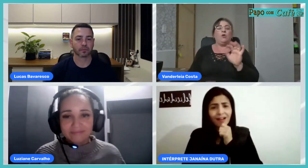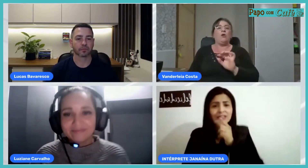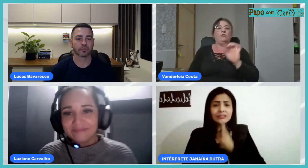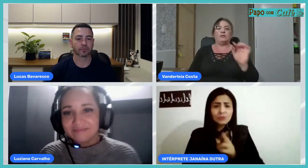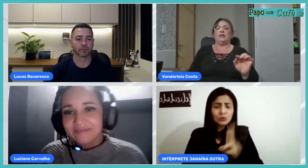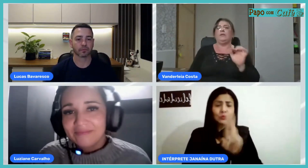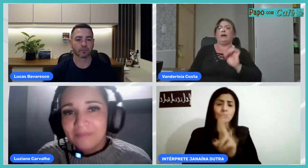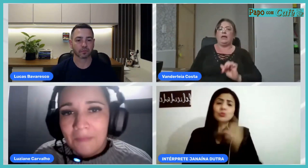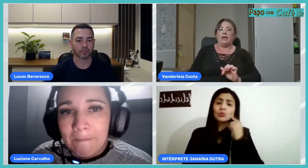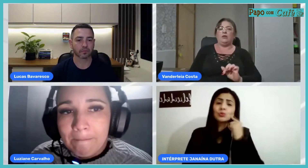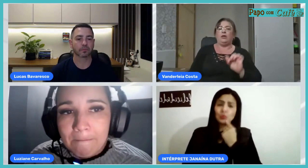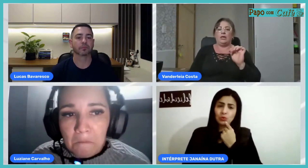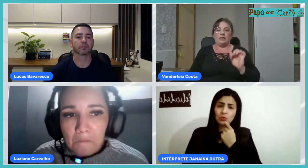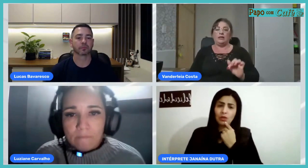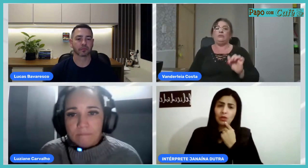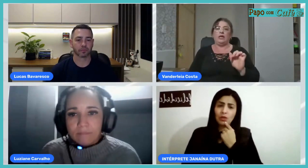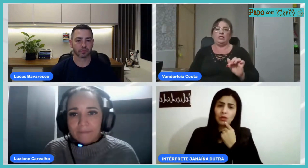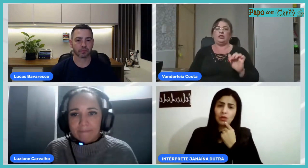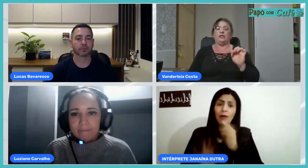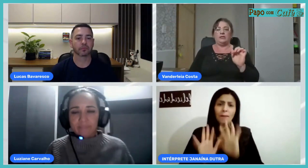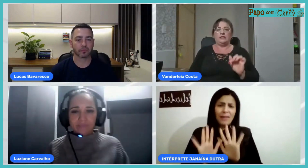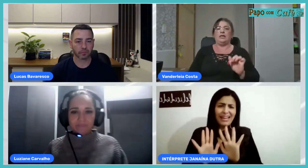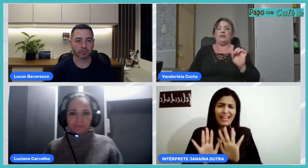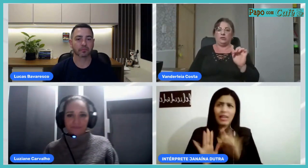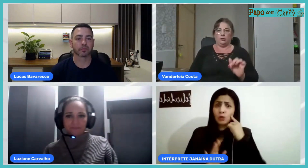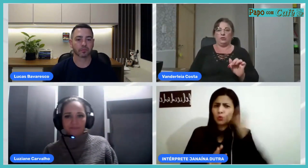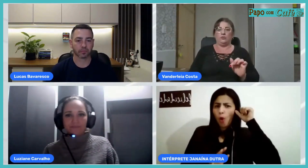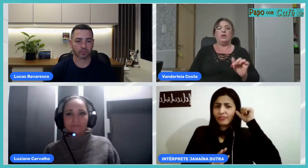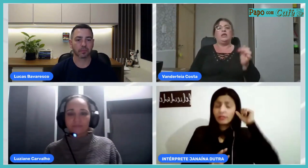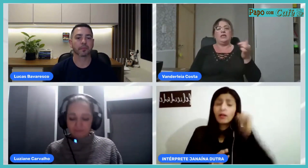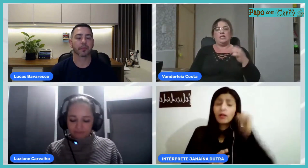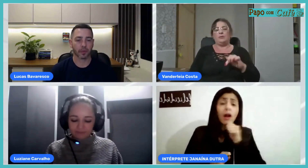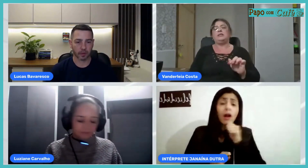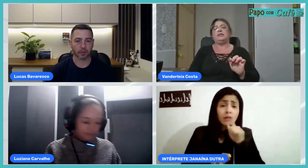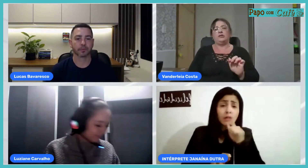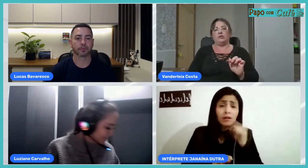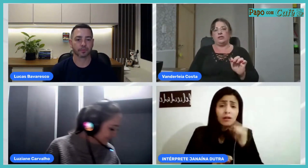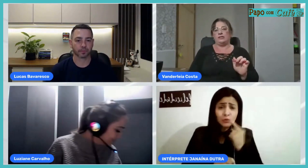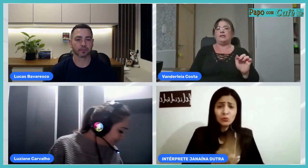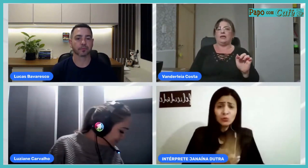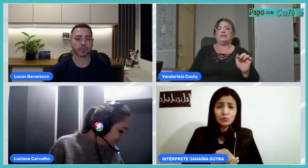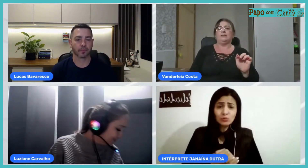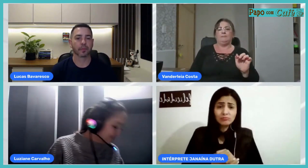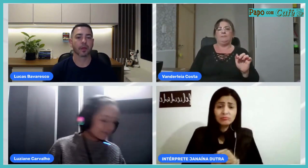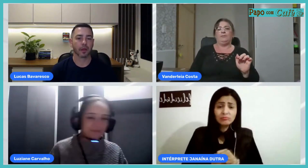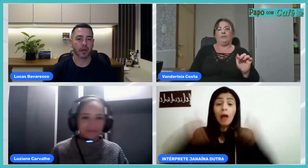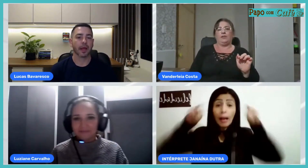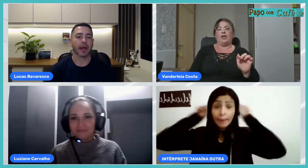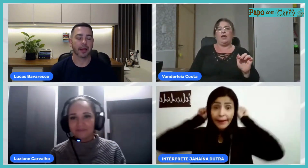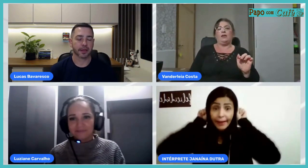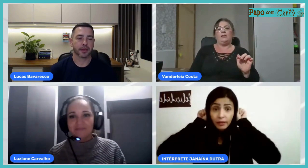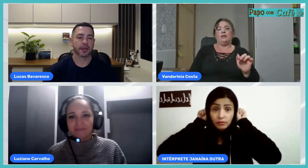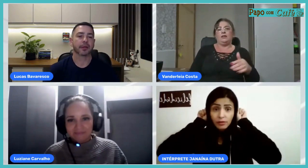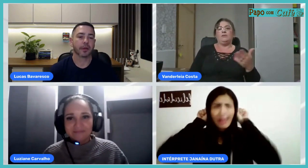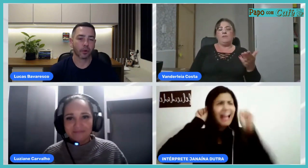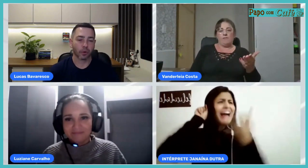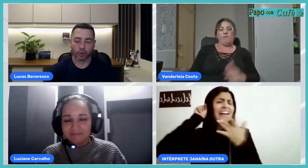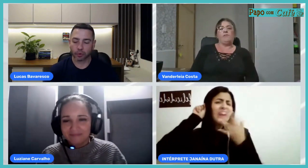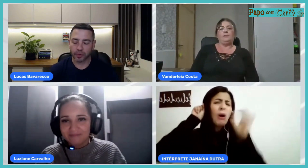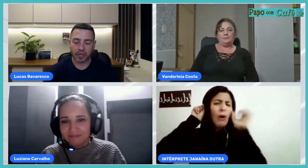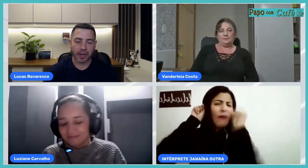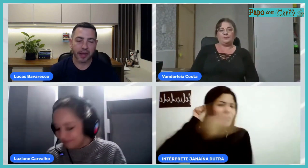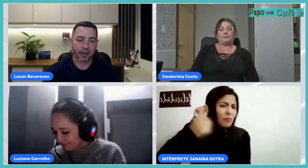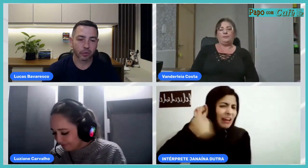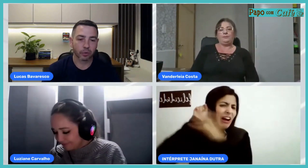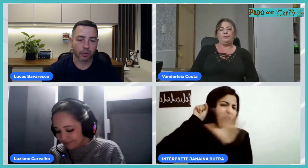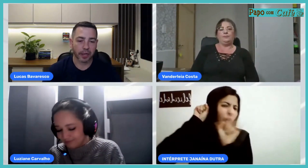Não. Com ou sem aparelho, ele não deixa de ser surdo e ele precisa de toda assistência. Né? A gente,